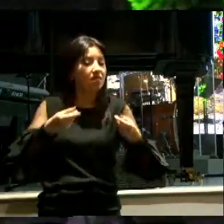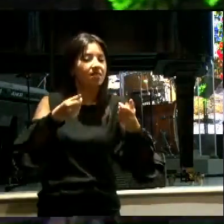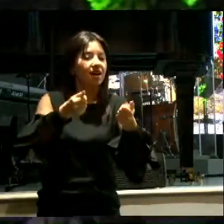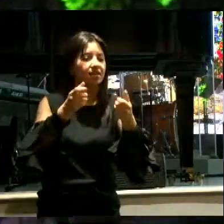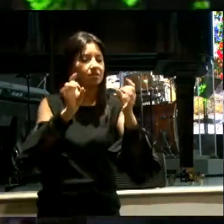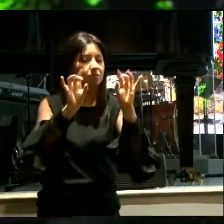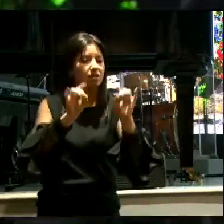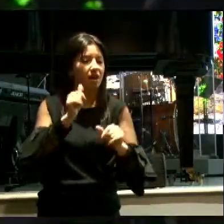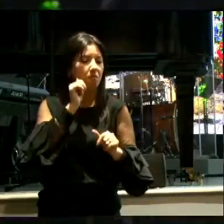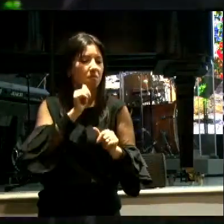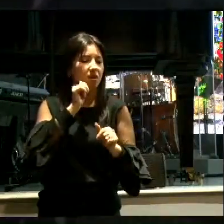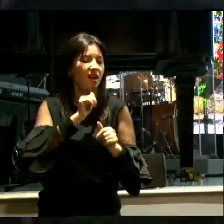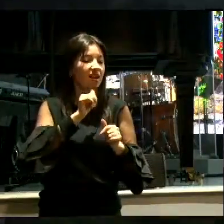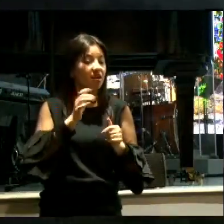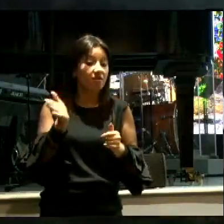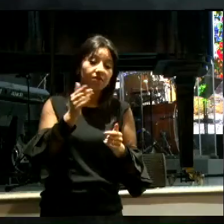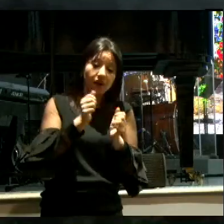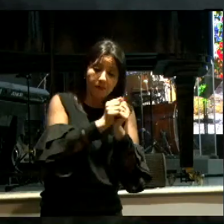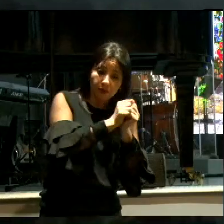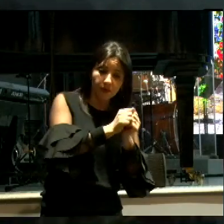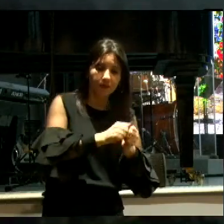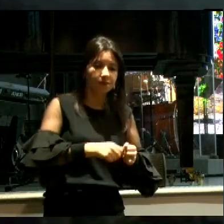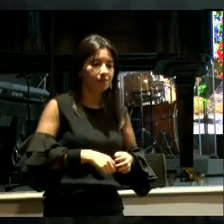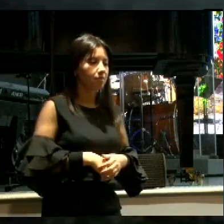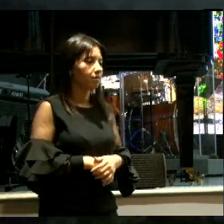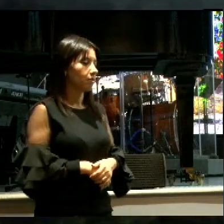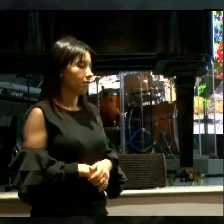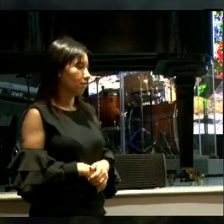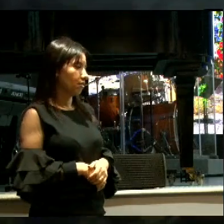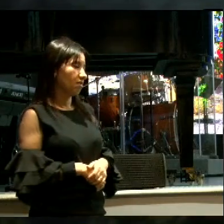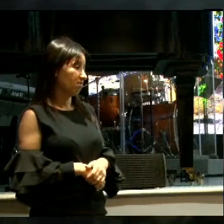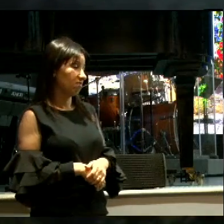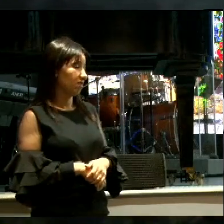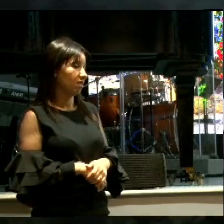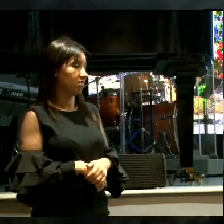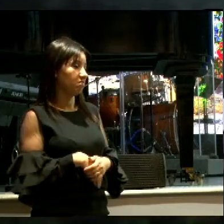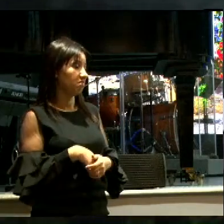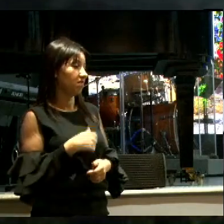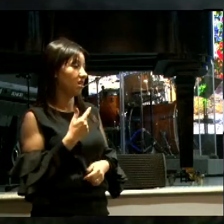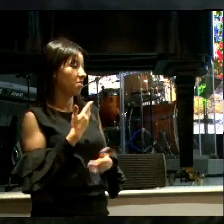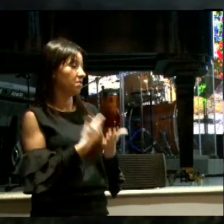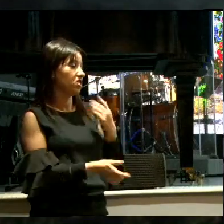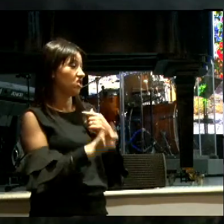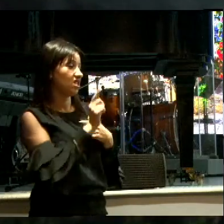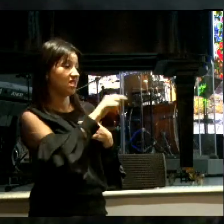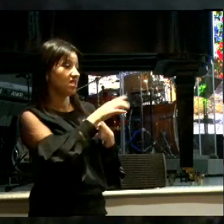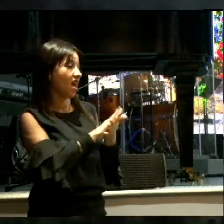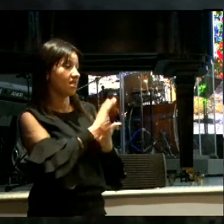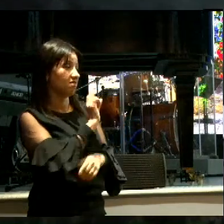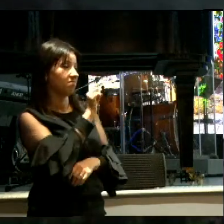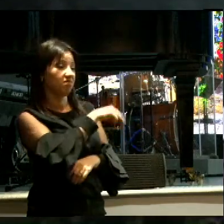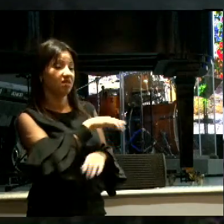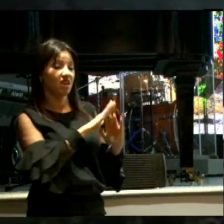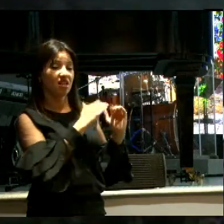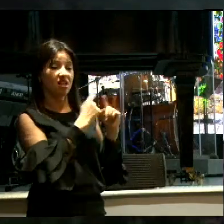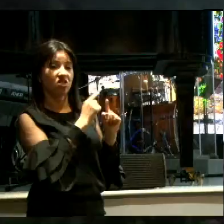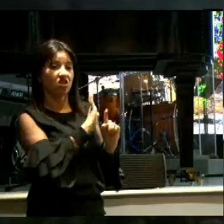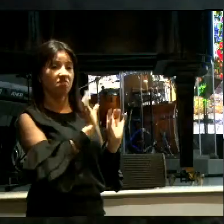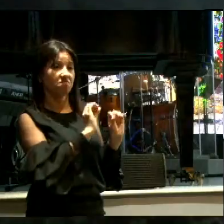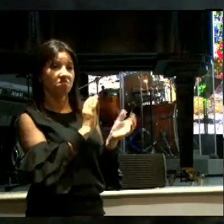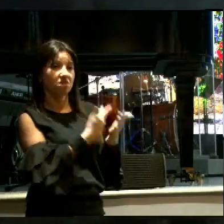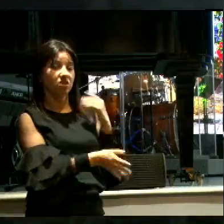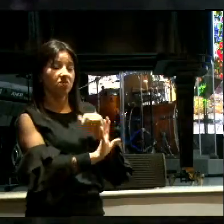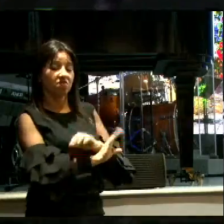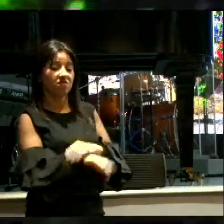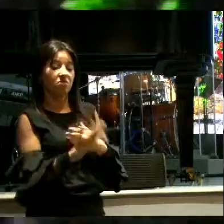grossa, grossa igual beira de sino. E aí não fui, mas quando aquele homem chegou